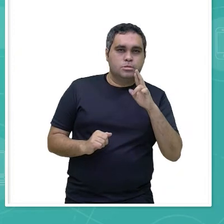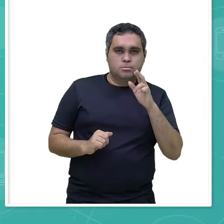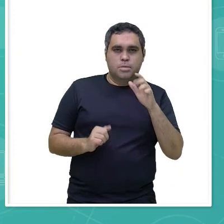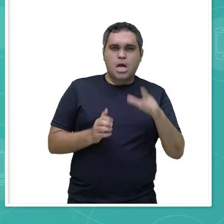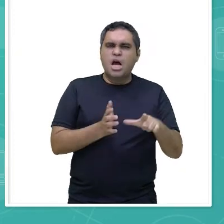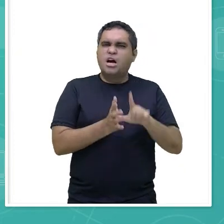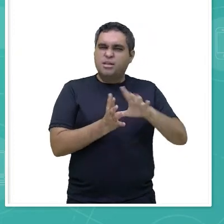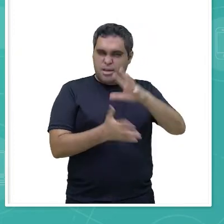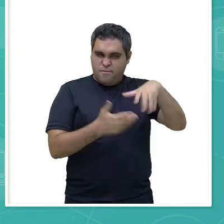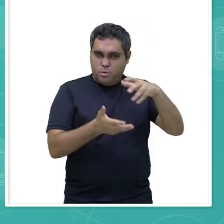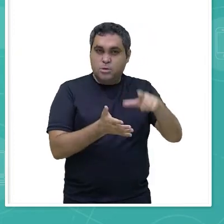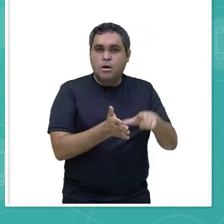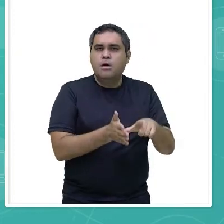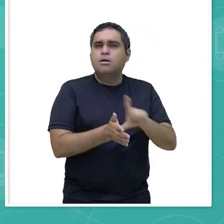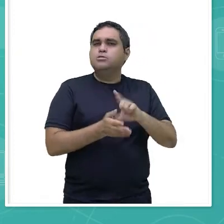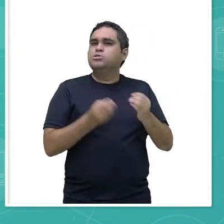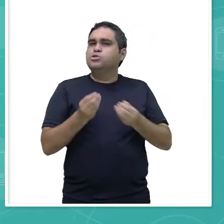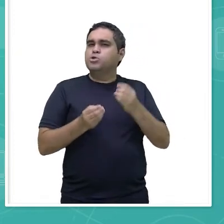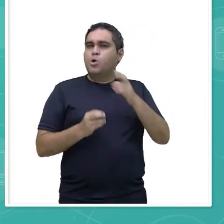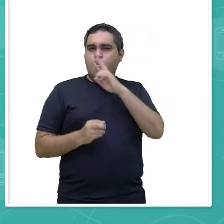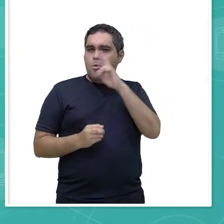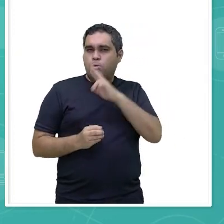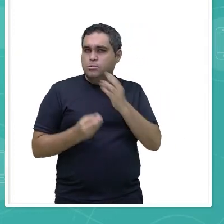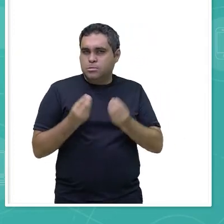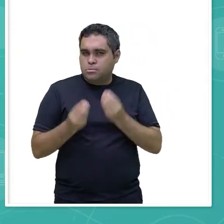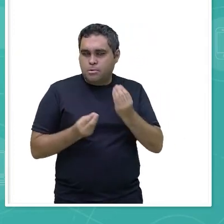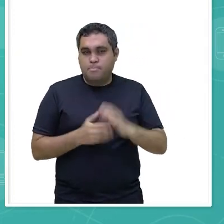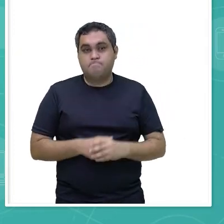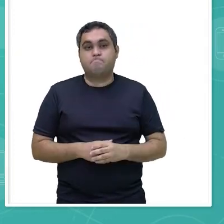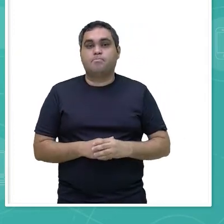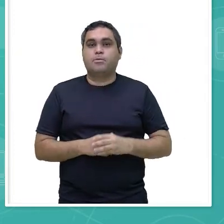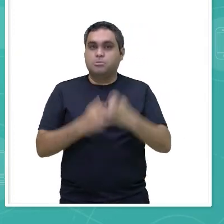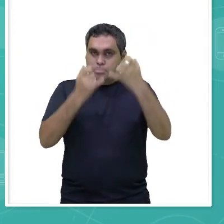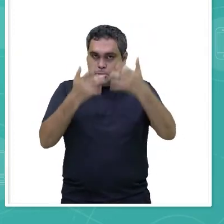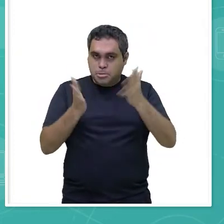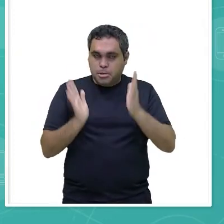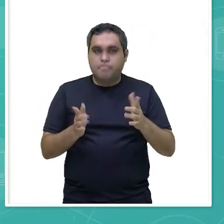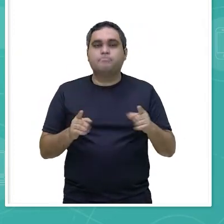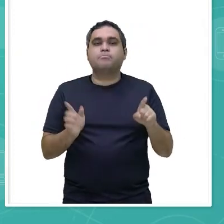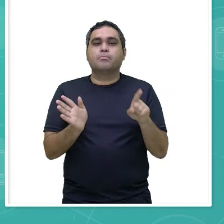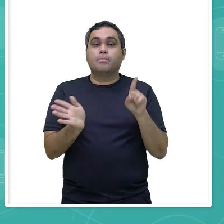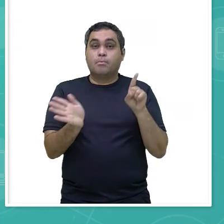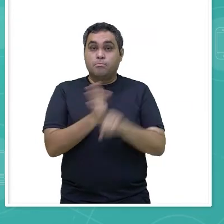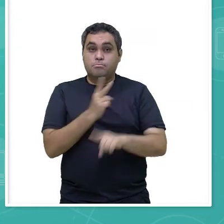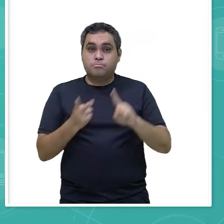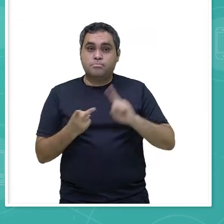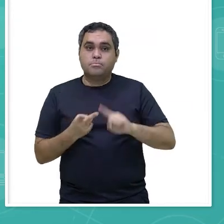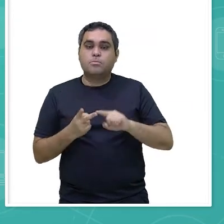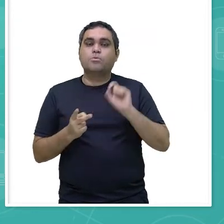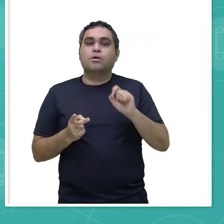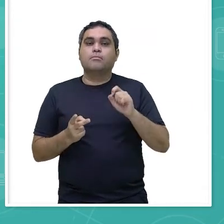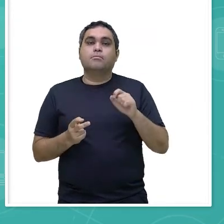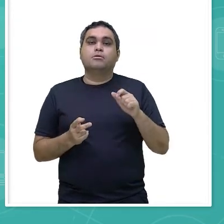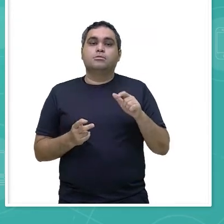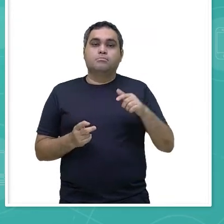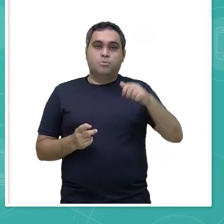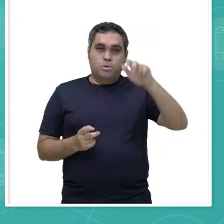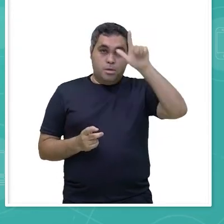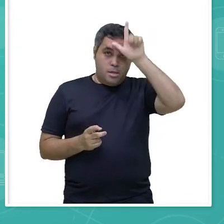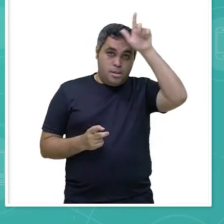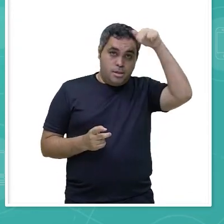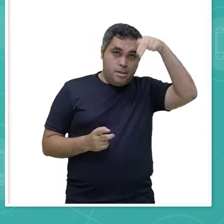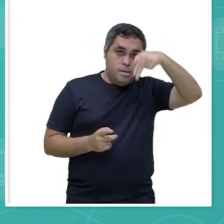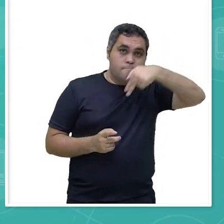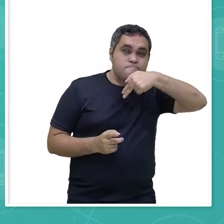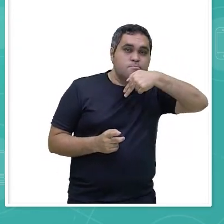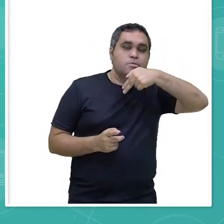Revolução de 17. Segunda questão. O que Lenin defendia ao escrever que lutaria por pão,